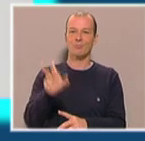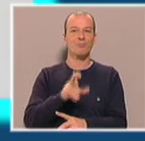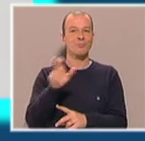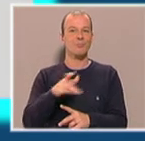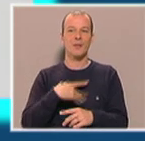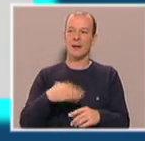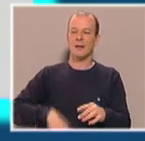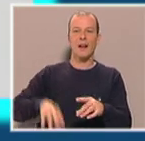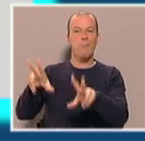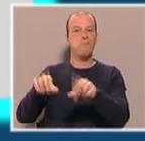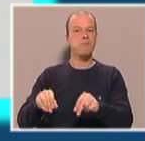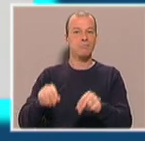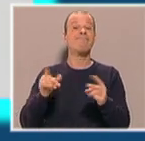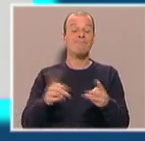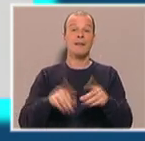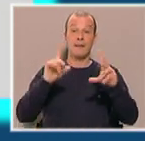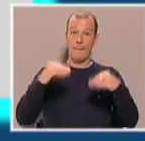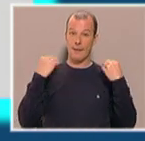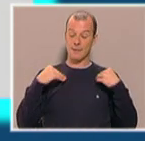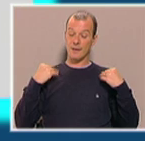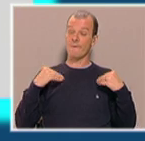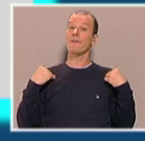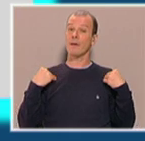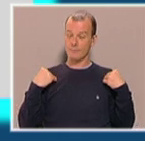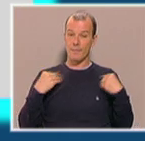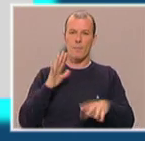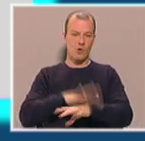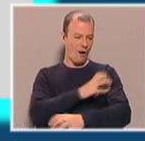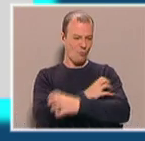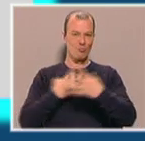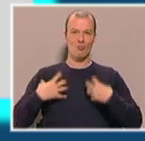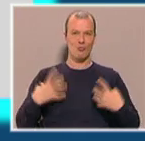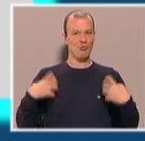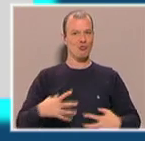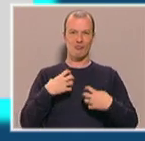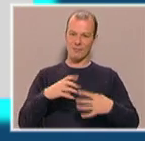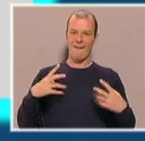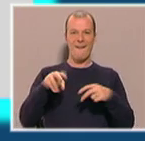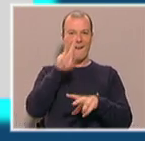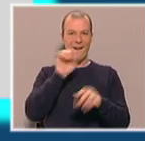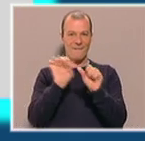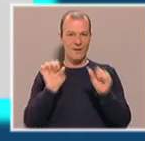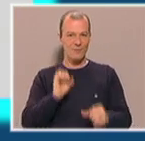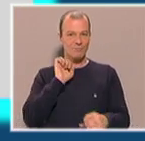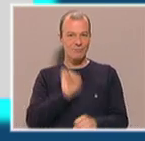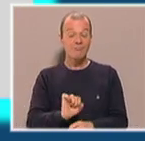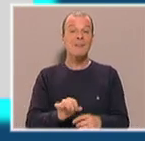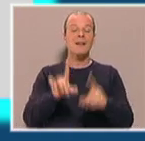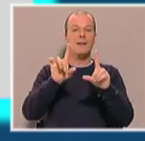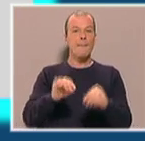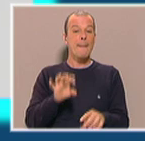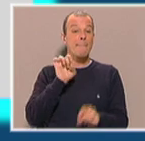poluídos, praticar exercício físico para reforçar os músculos intervenientes na função respiratória,